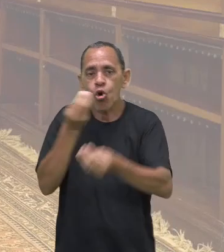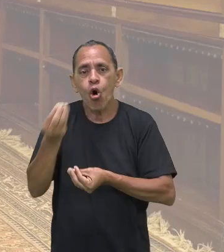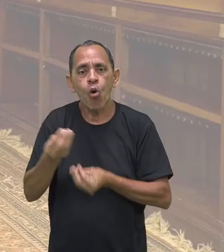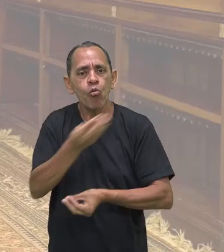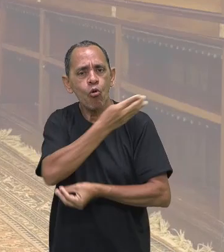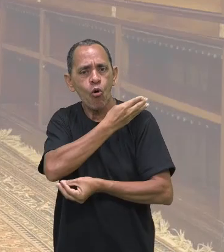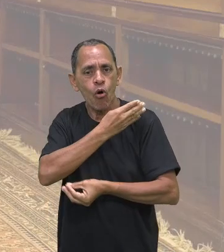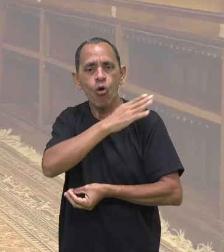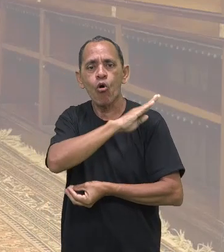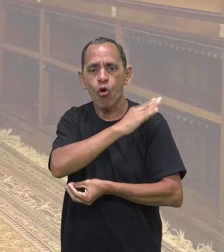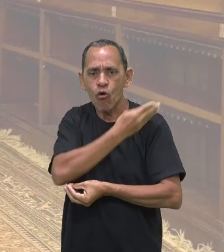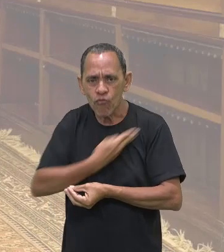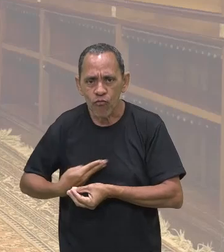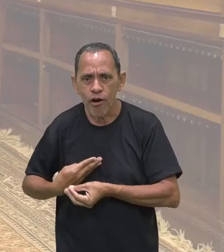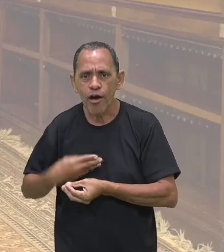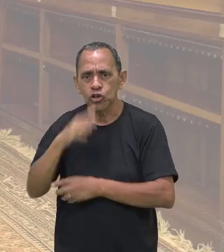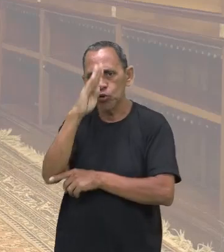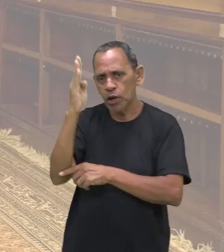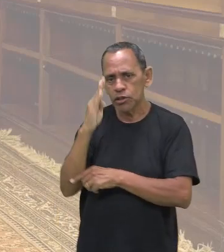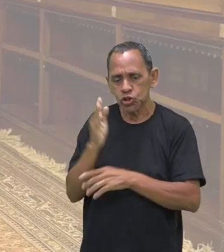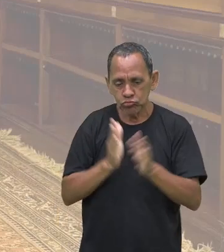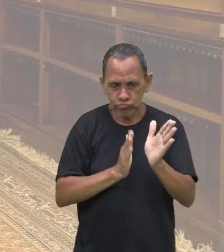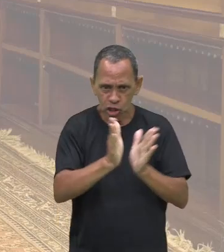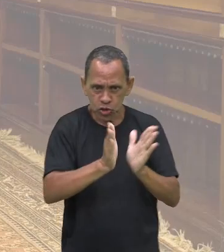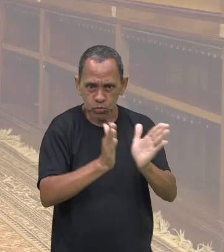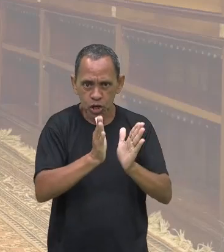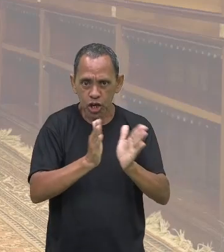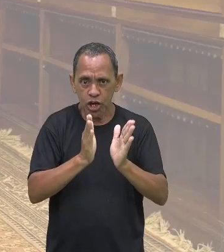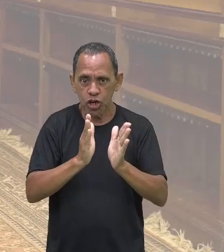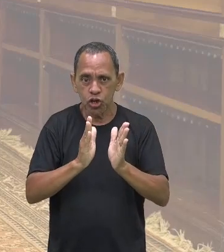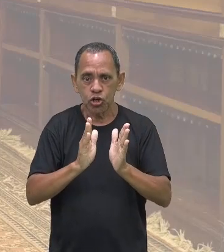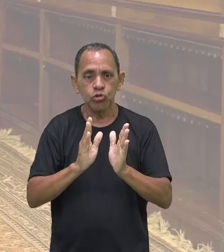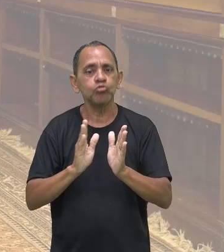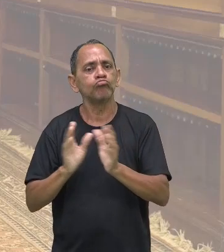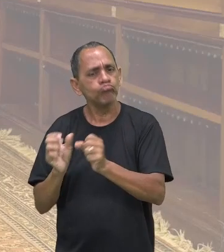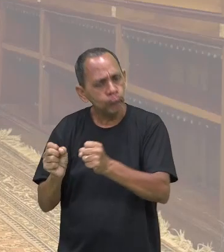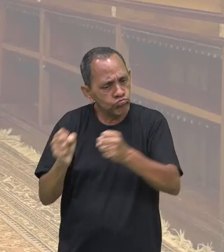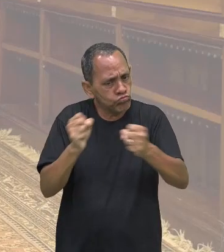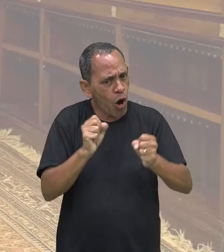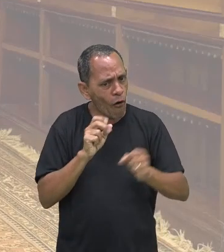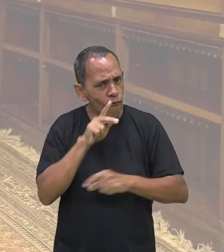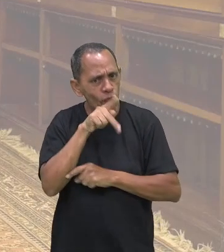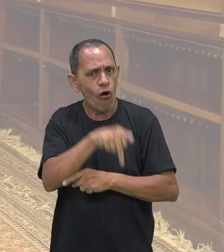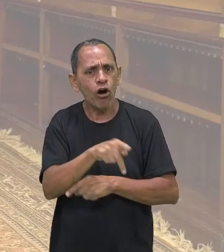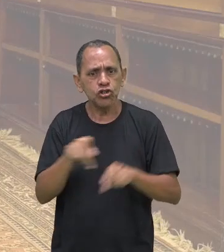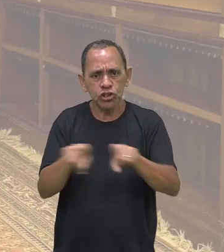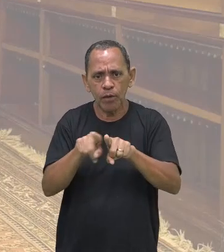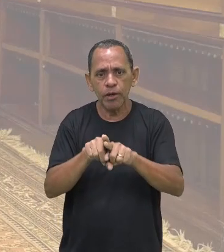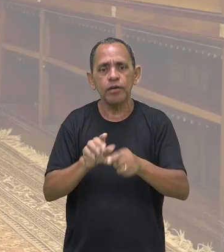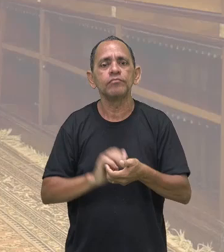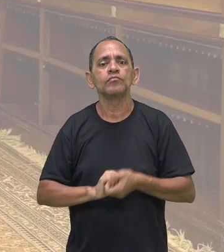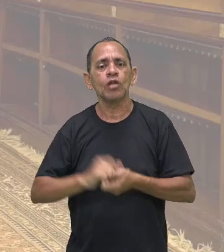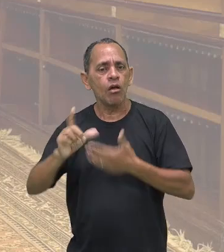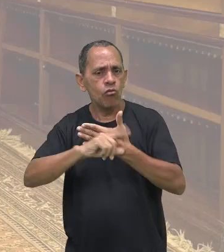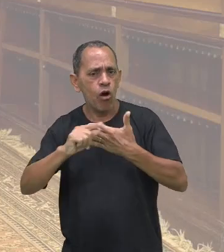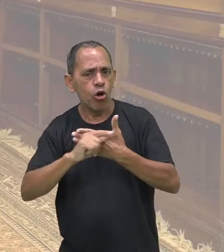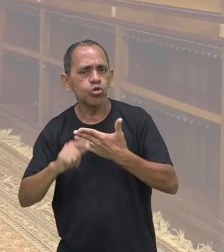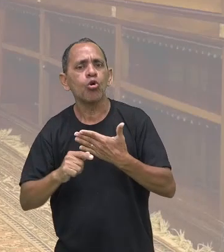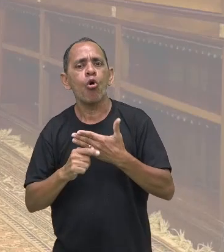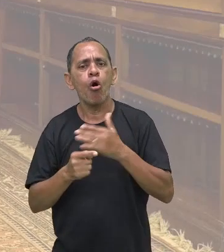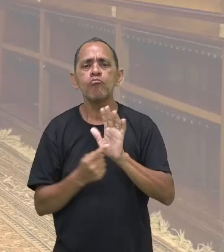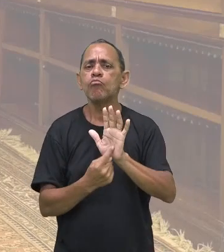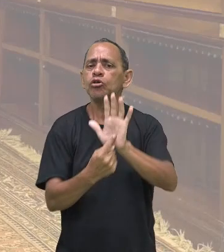governado nesse período tão intenso da ditadura. E Caio Prado Júnior, ao apresentar o seu pensamento,